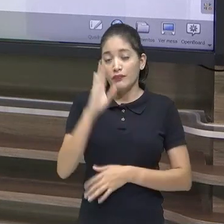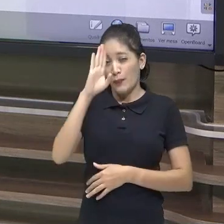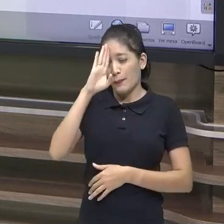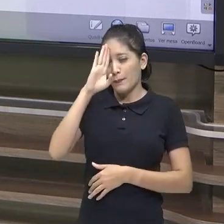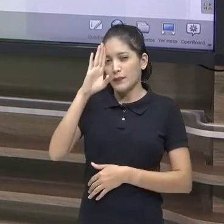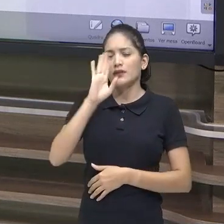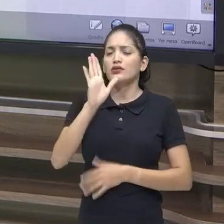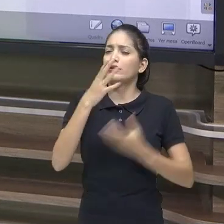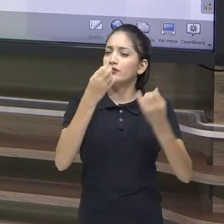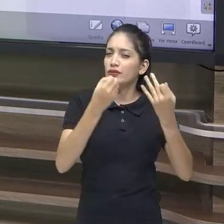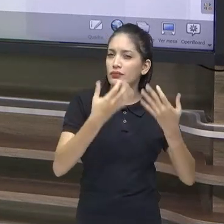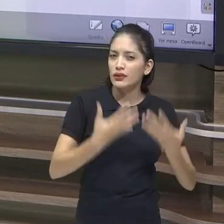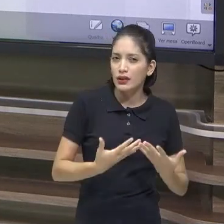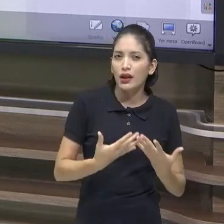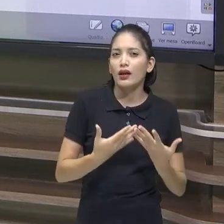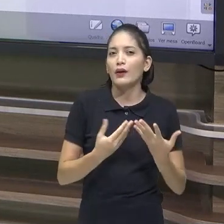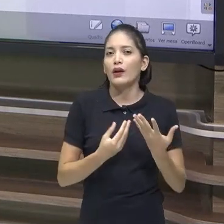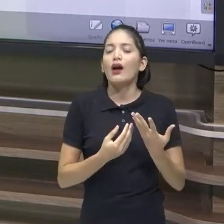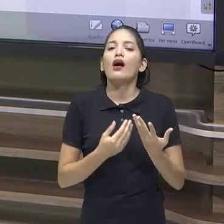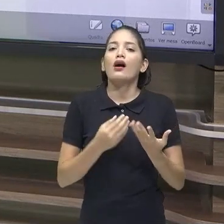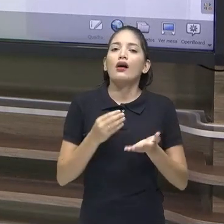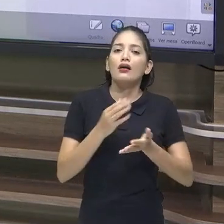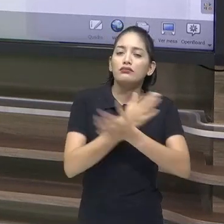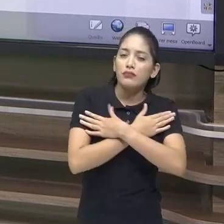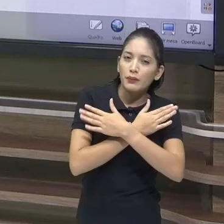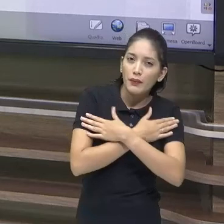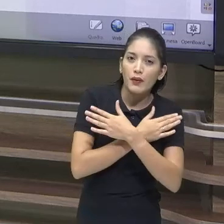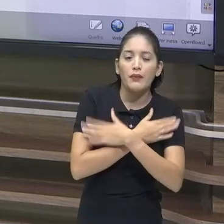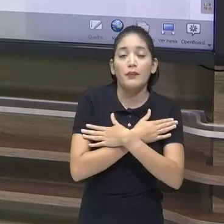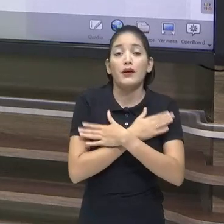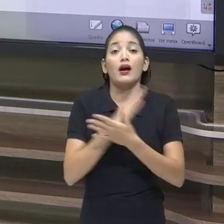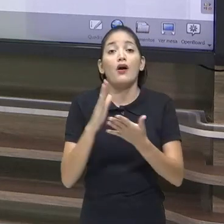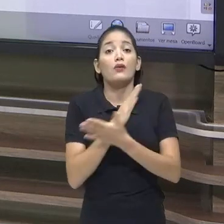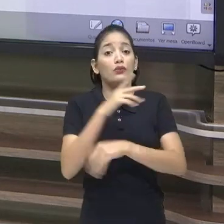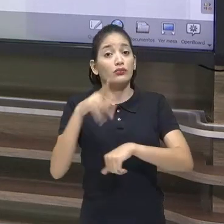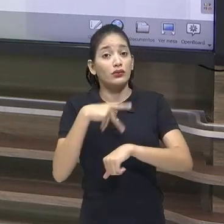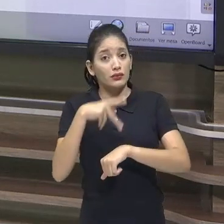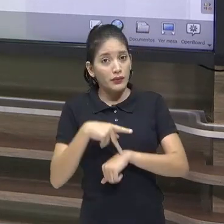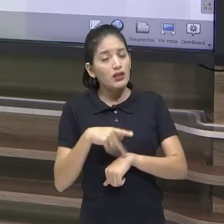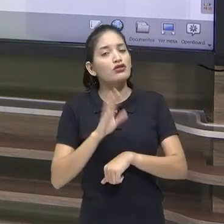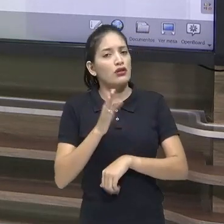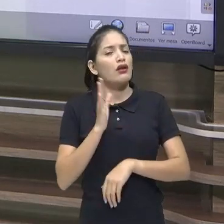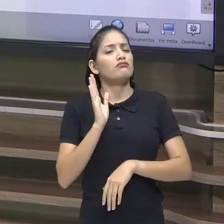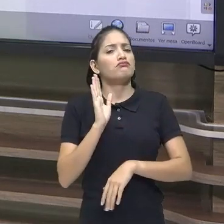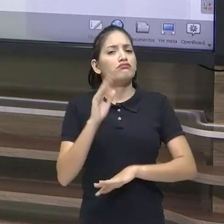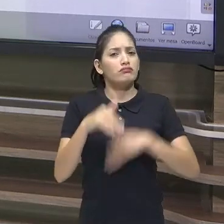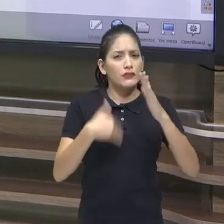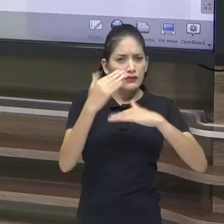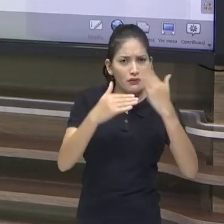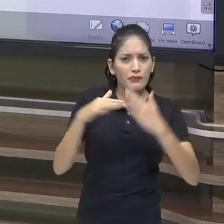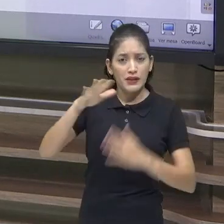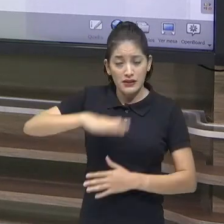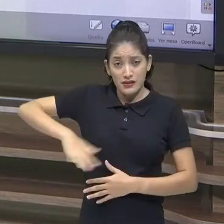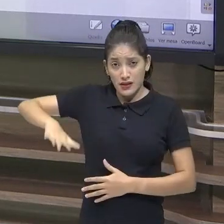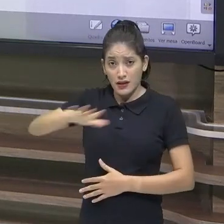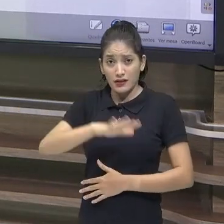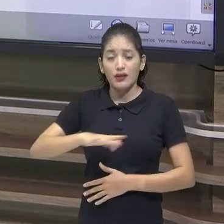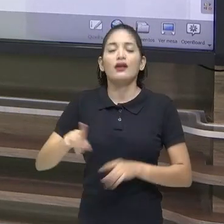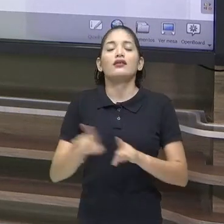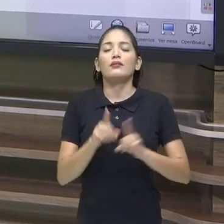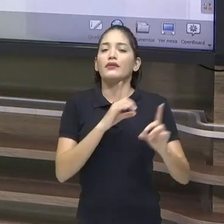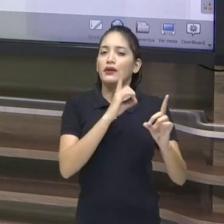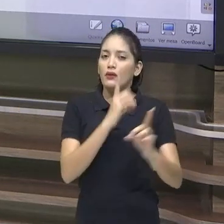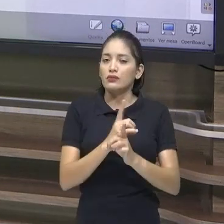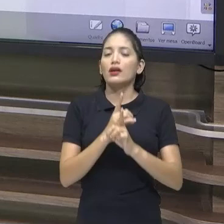gente falou, a questão do desemprego, né? Que apesar de serem países bastante desenvolvidos nessa região, a gente vai